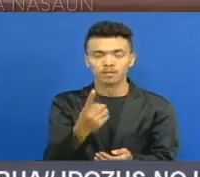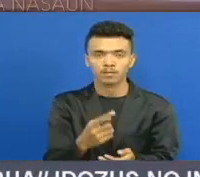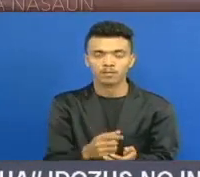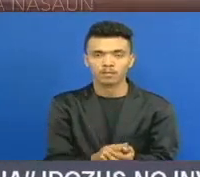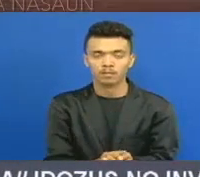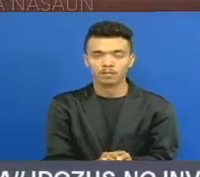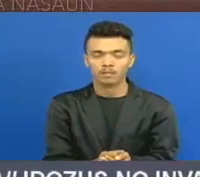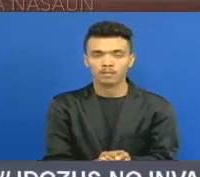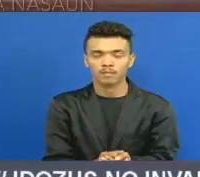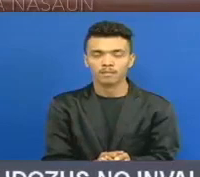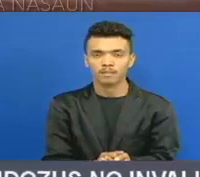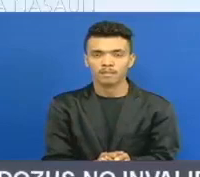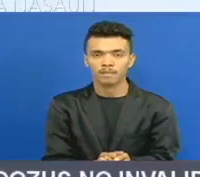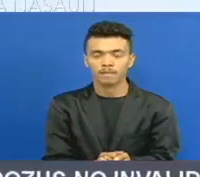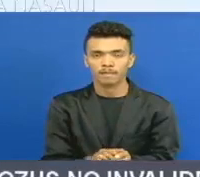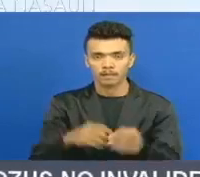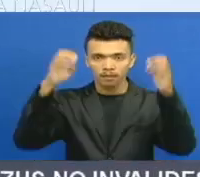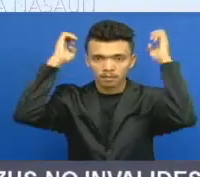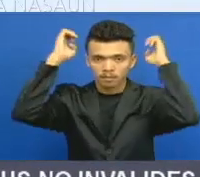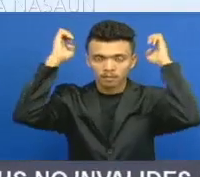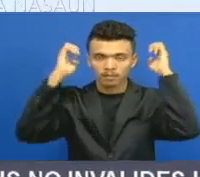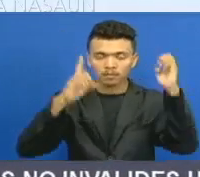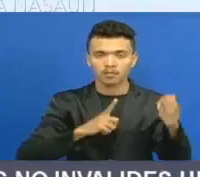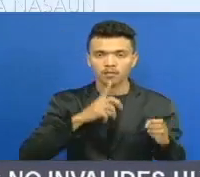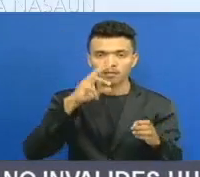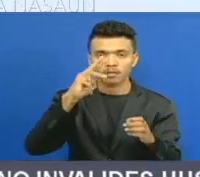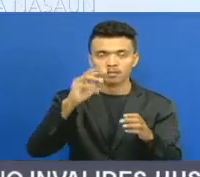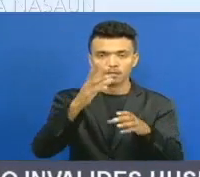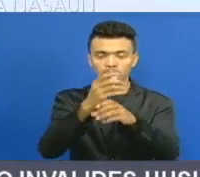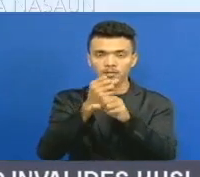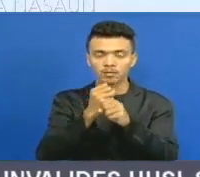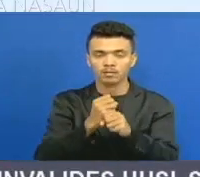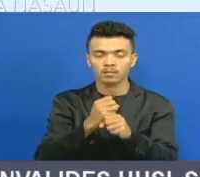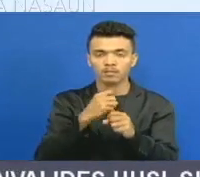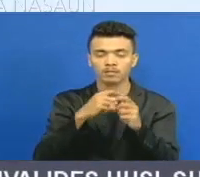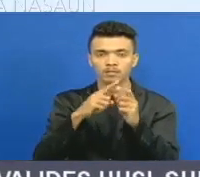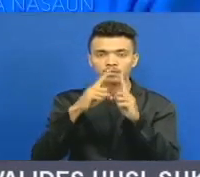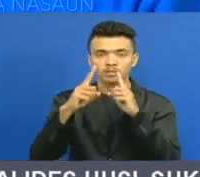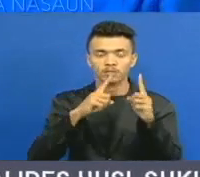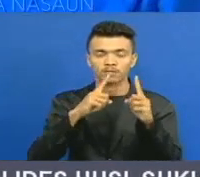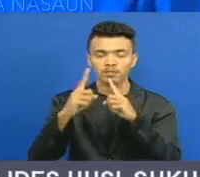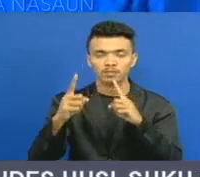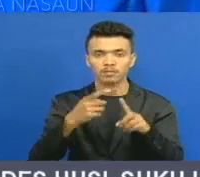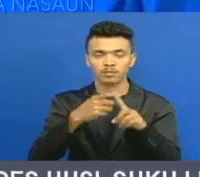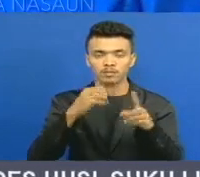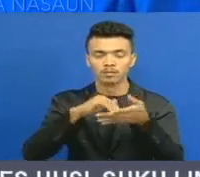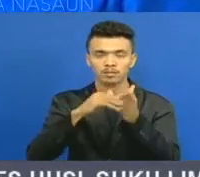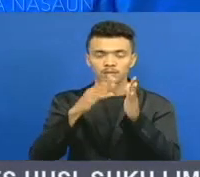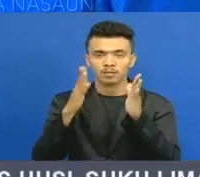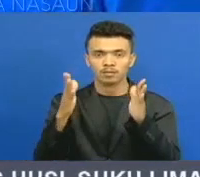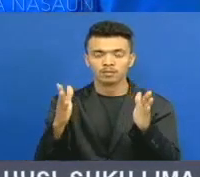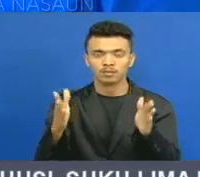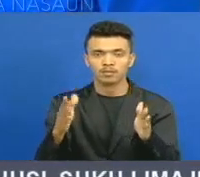ao bolsa por mérito, né? Parte da educação, o tema simulamentação russa estudante ida e ensino secundária católica, São João Paulo II e